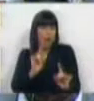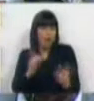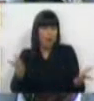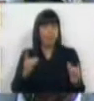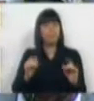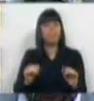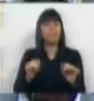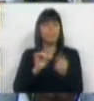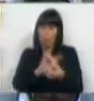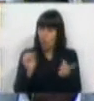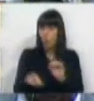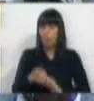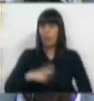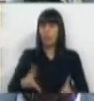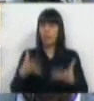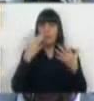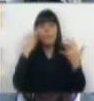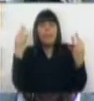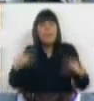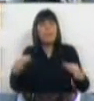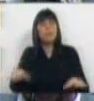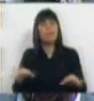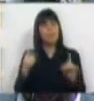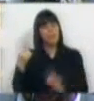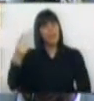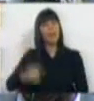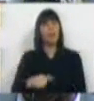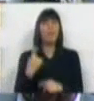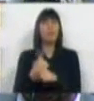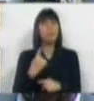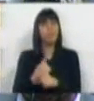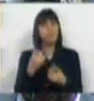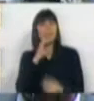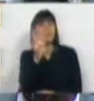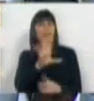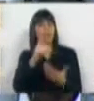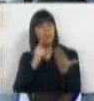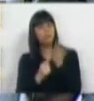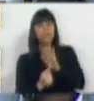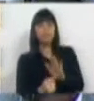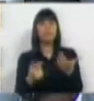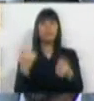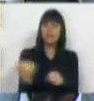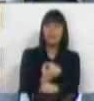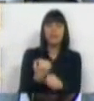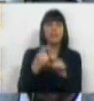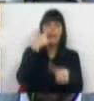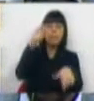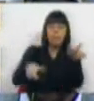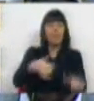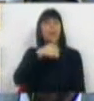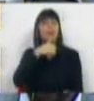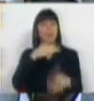portanto, é exatamente o contrário que se pretende. Na simplificação, ela deve ser levada também ao modo de apresentação dos serviços aos